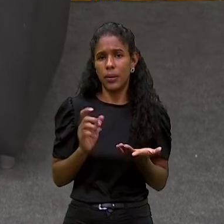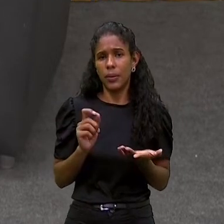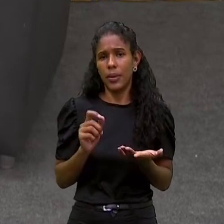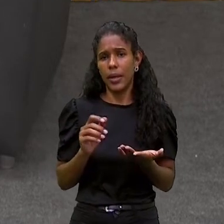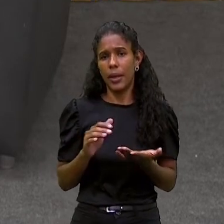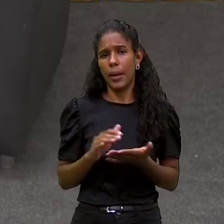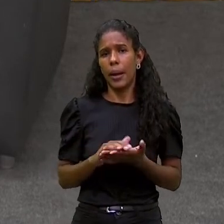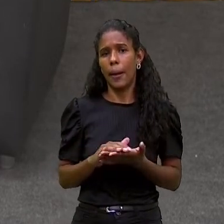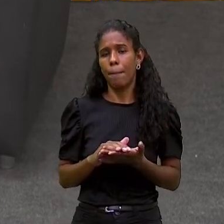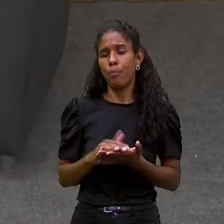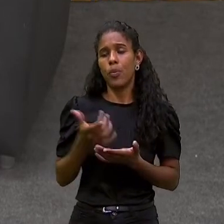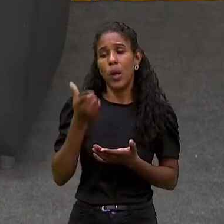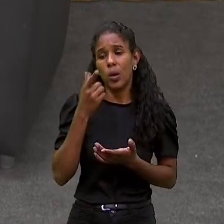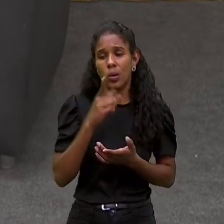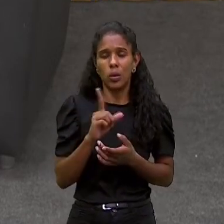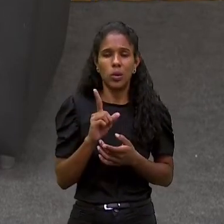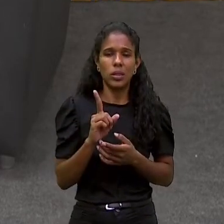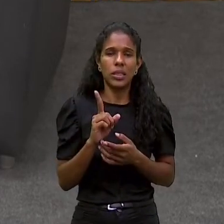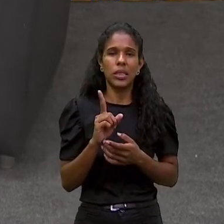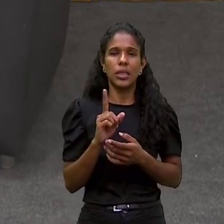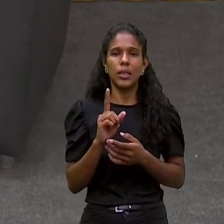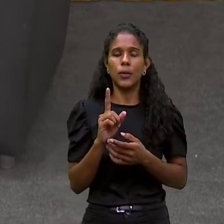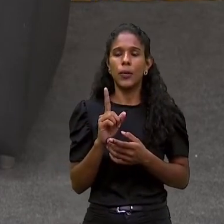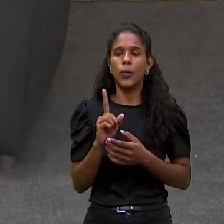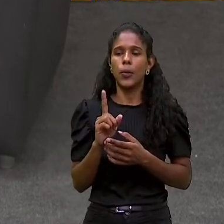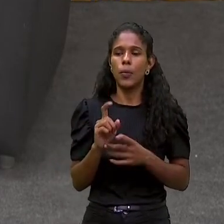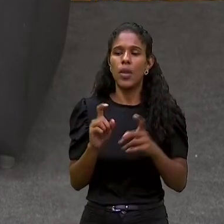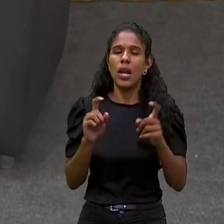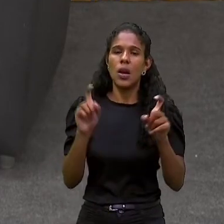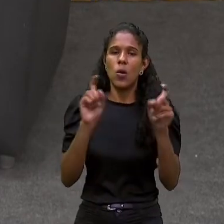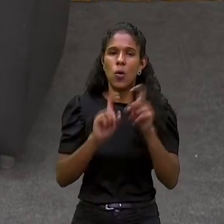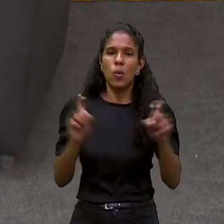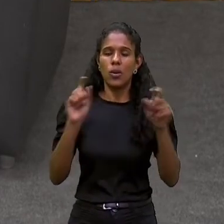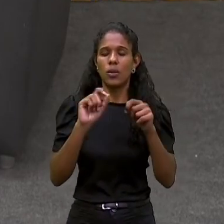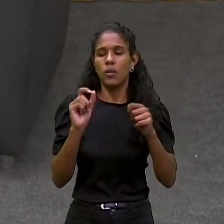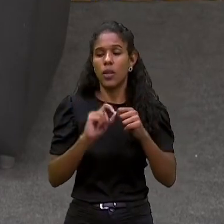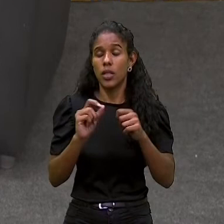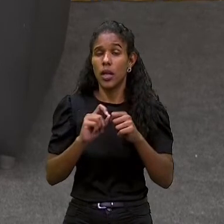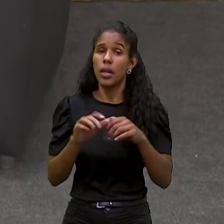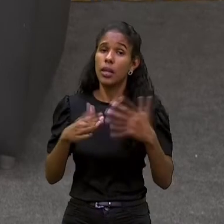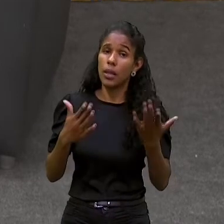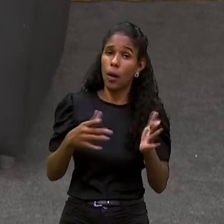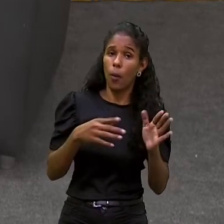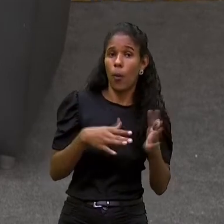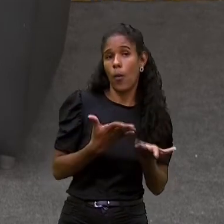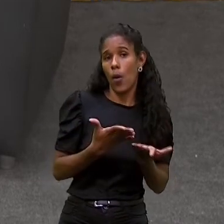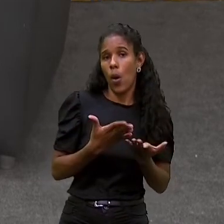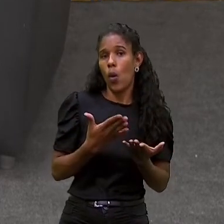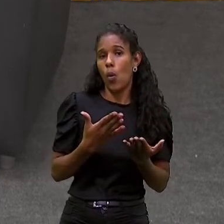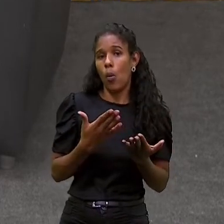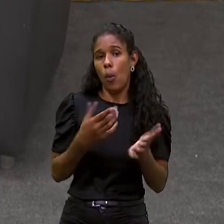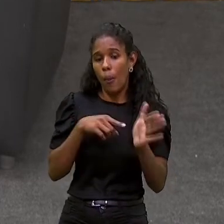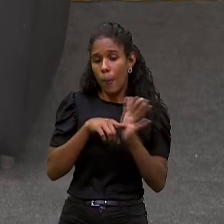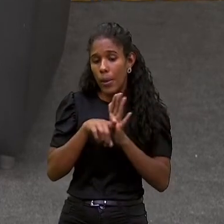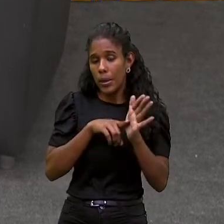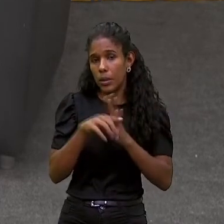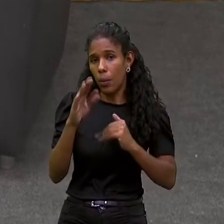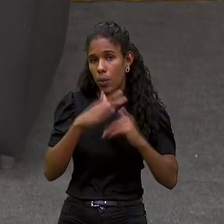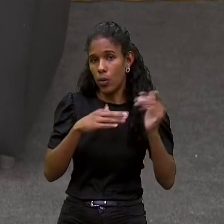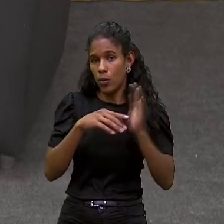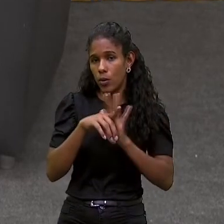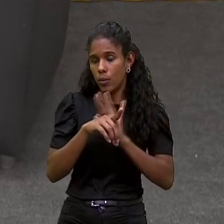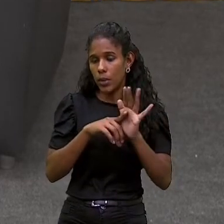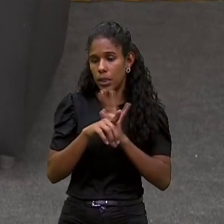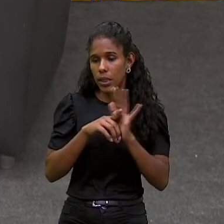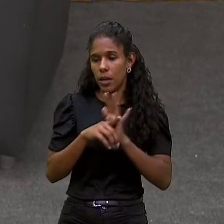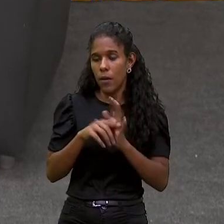dominavam a tecnologia, a informática, alunos de informática, certo? E o que a